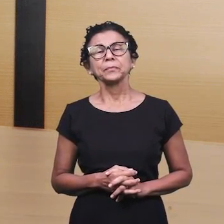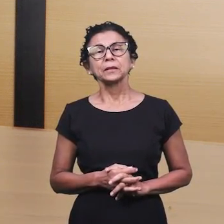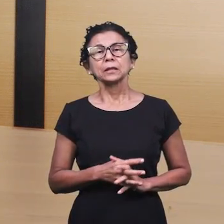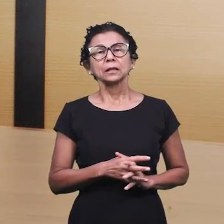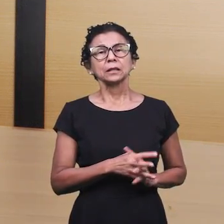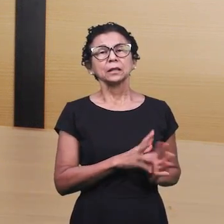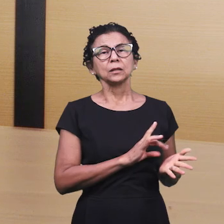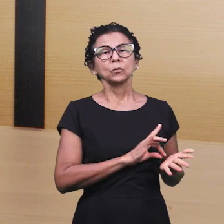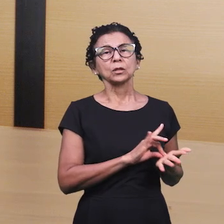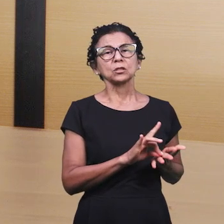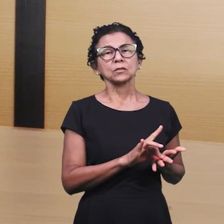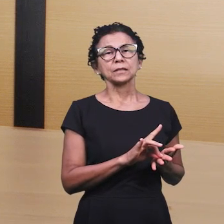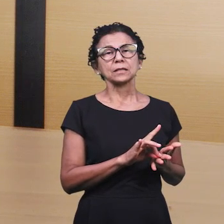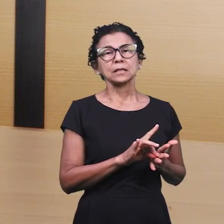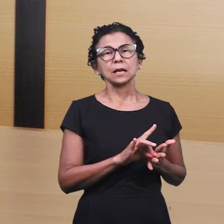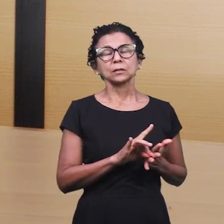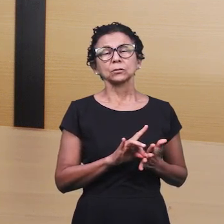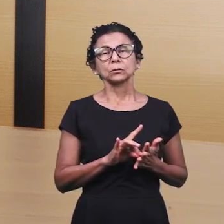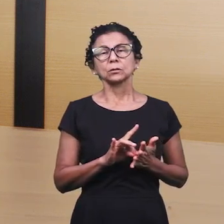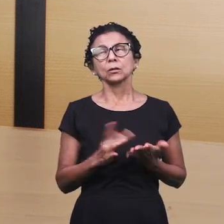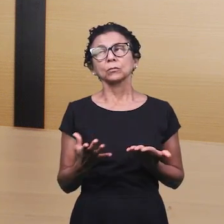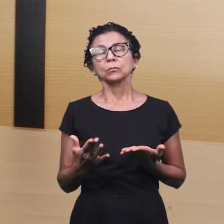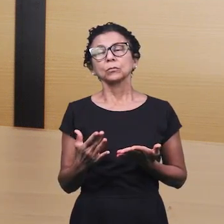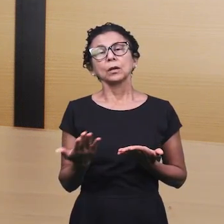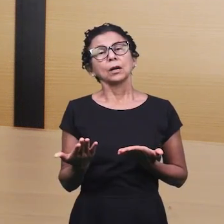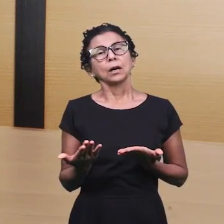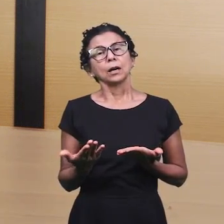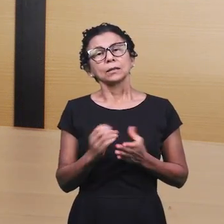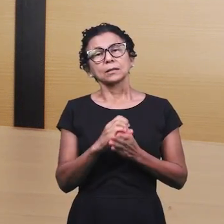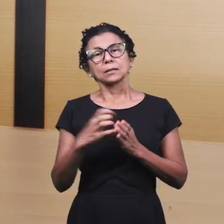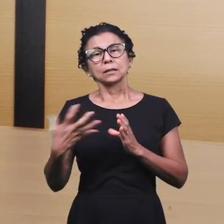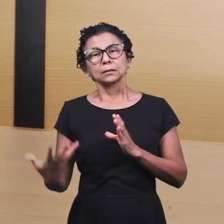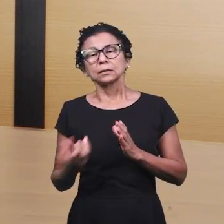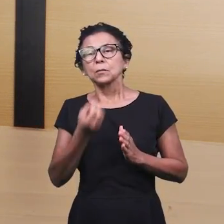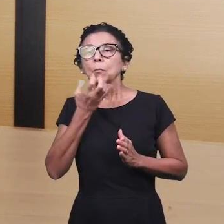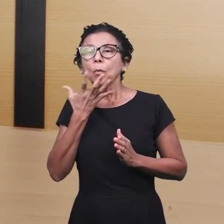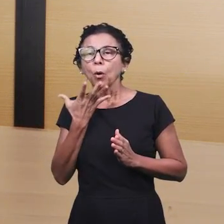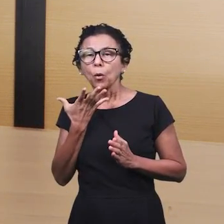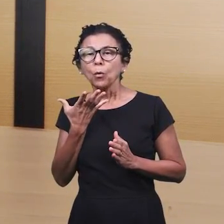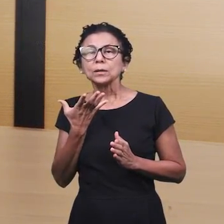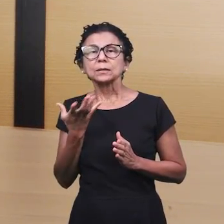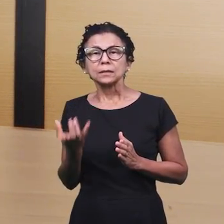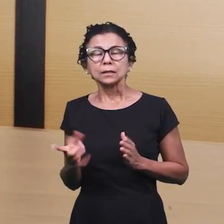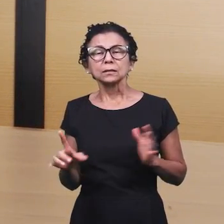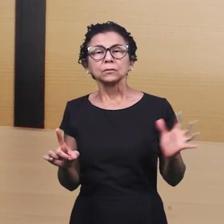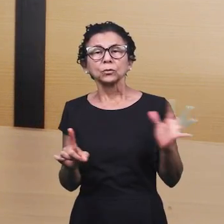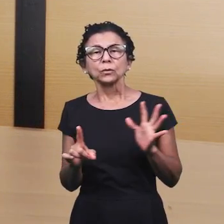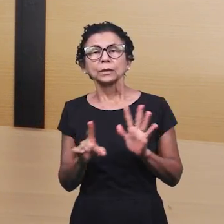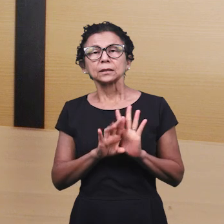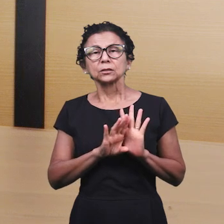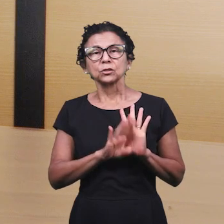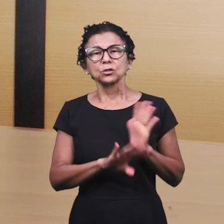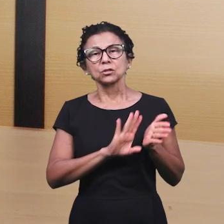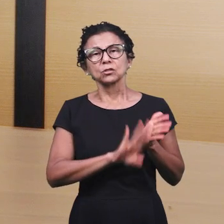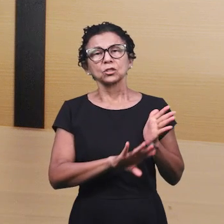estão sendo tirados do lugar, estão sendo desestruturados, e o que gera tudo isso é o caos.